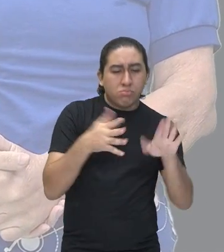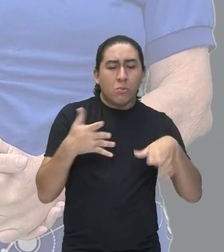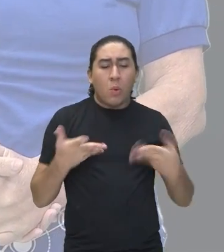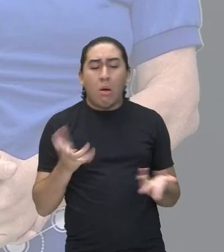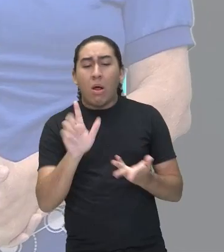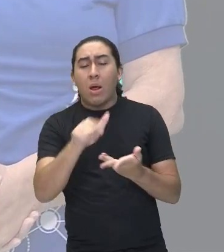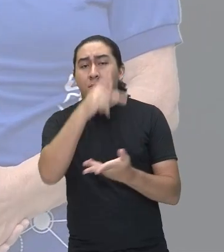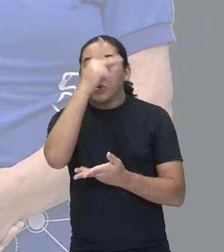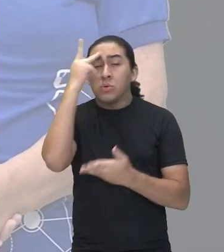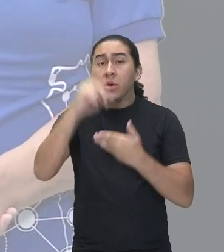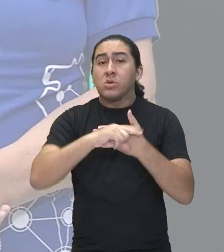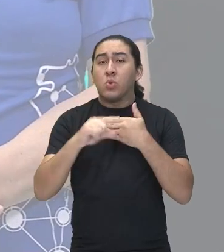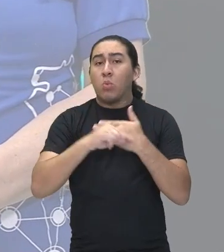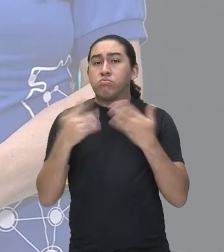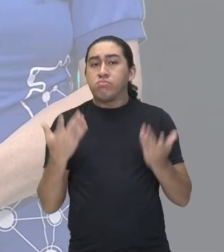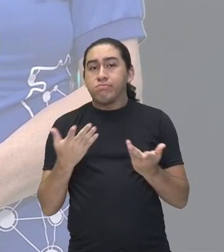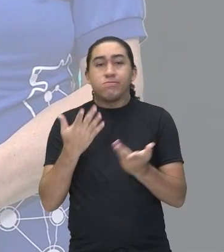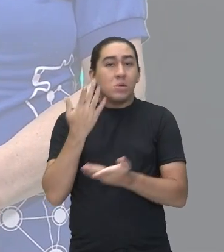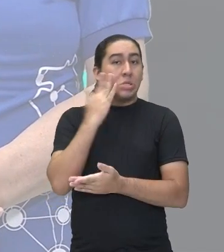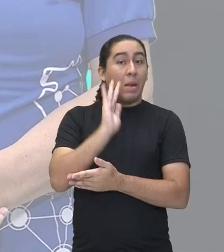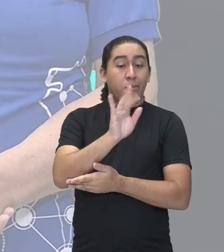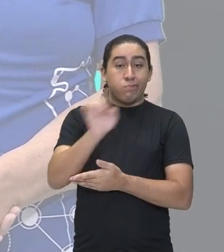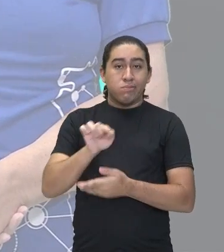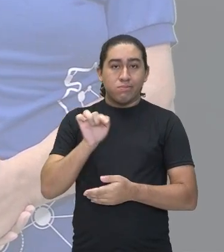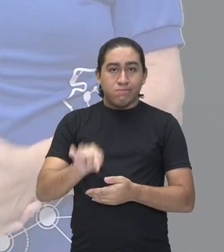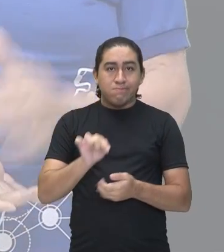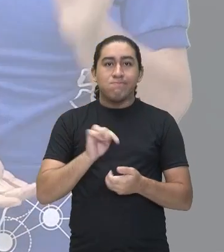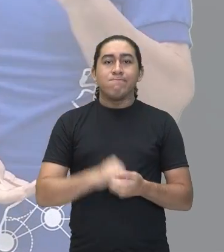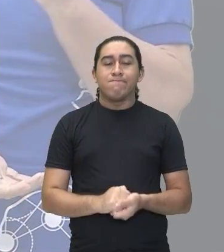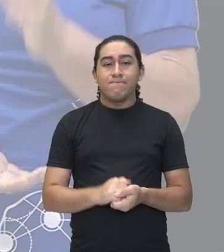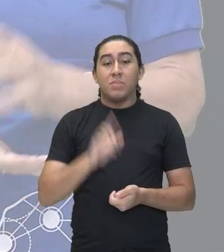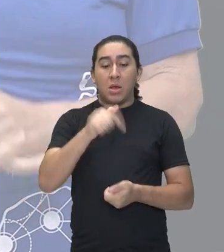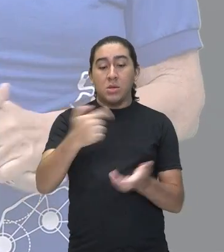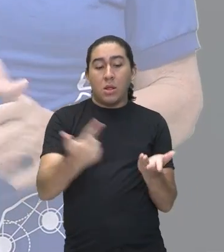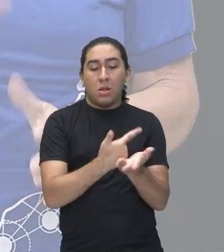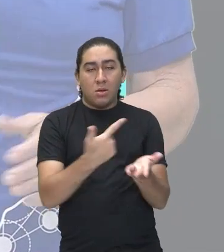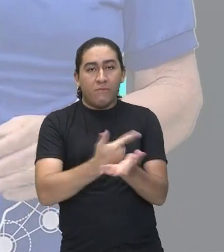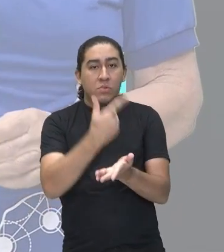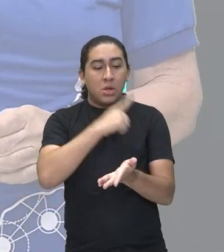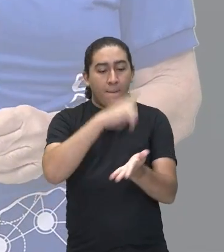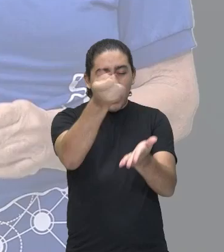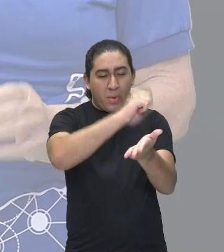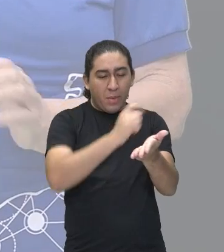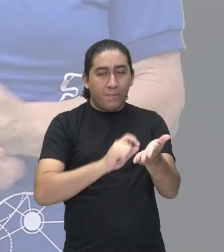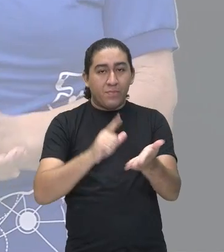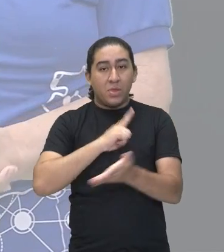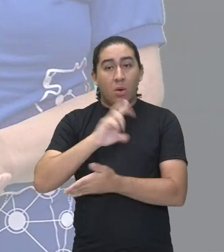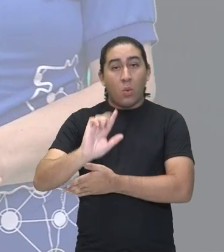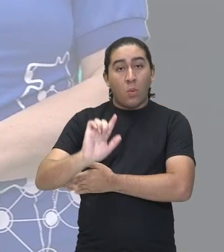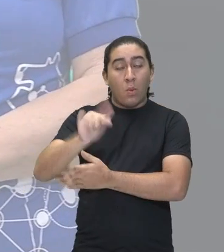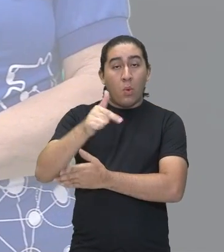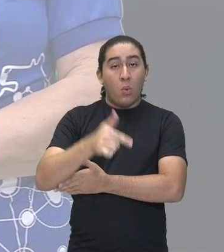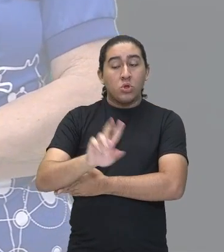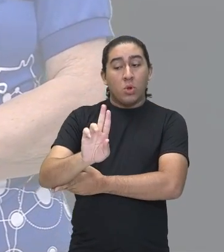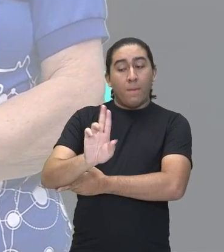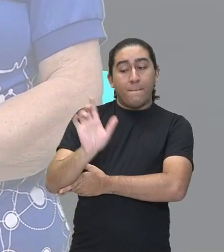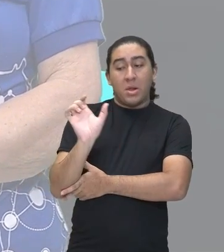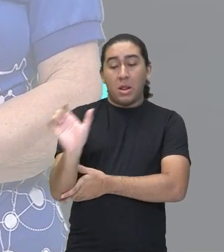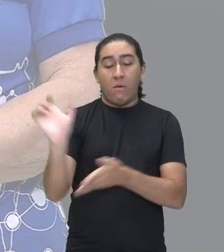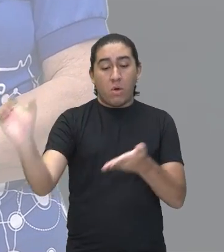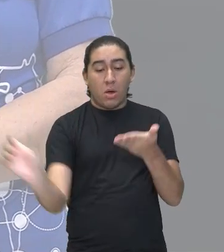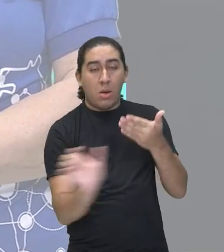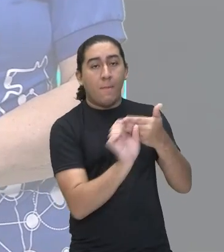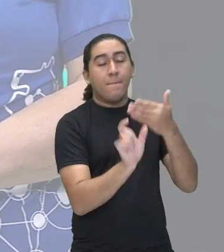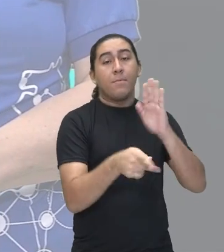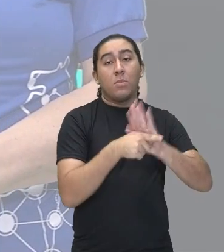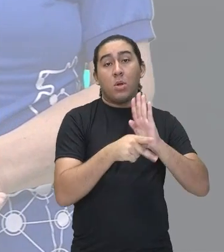real escritor. A obra recebe esse nome, pois Critilo, pseudônimo do escritor, é morador da